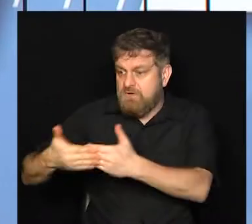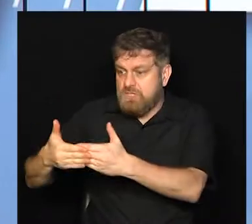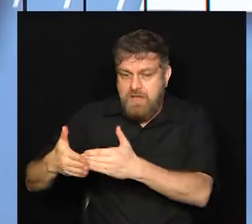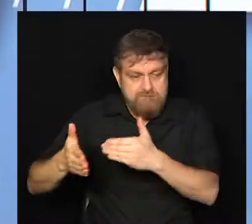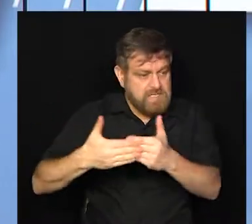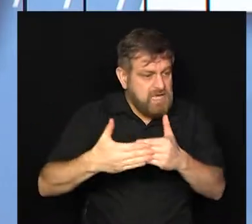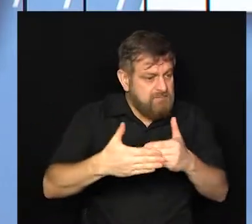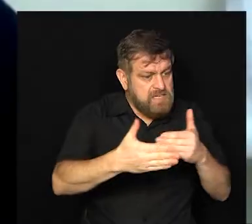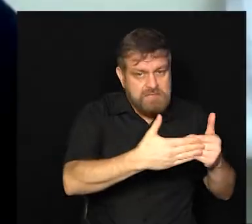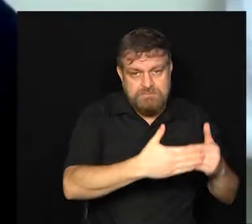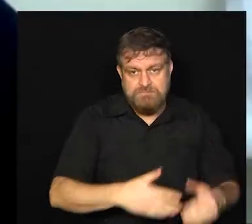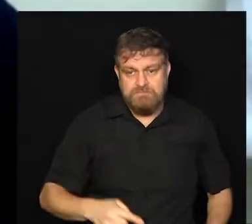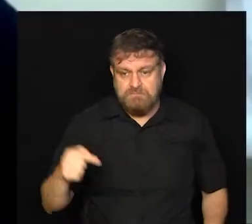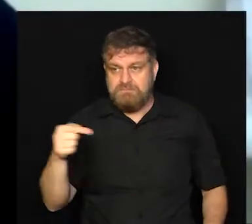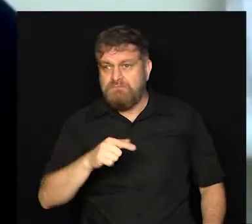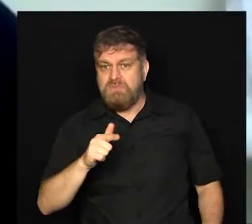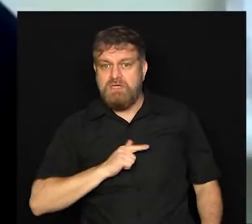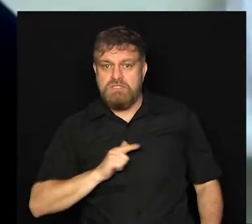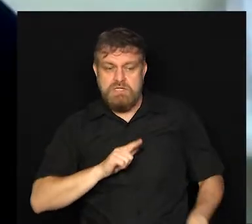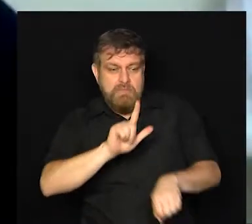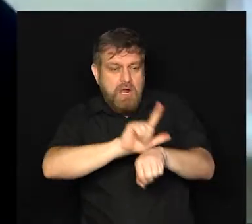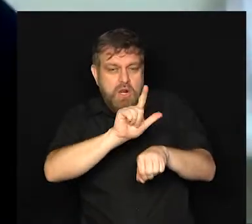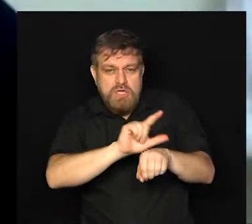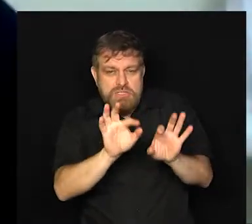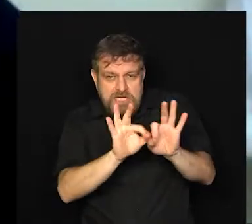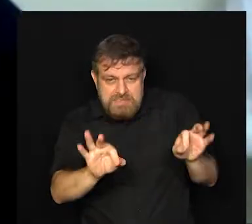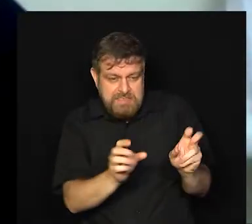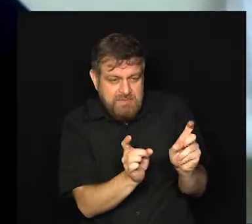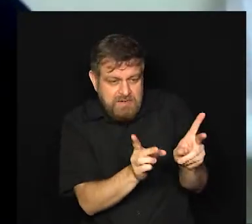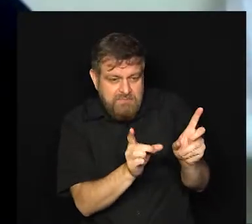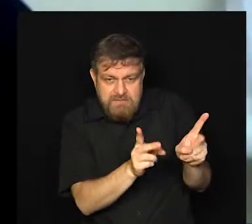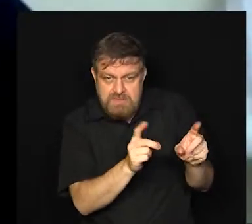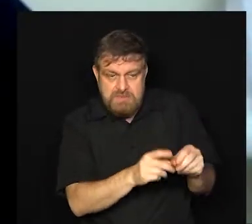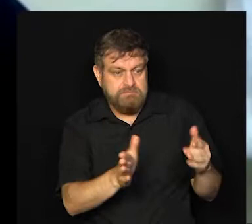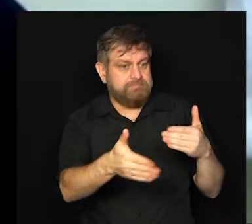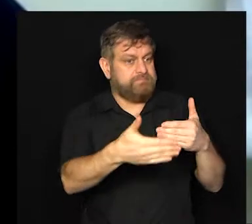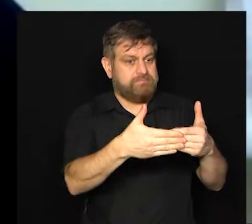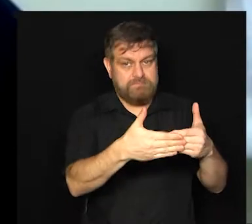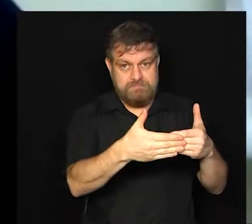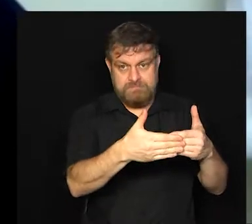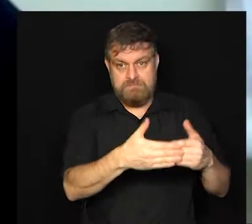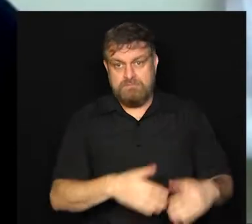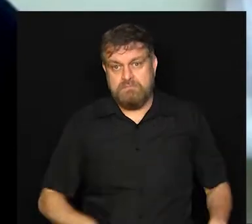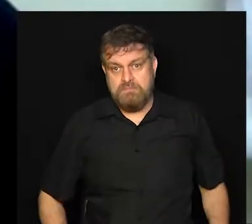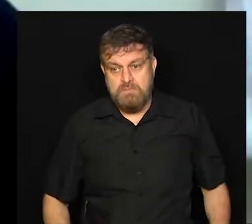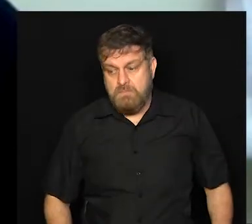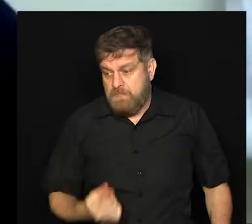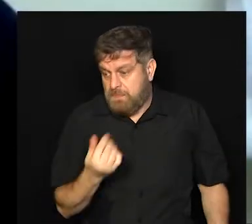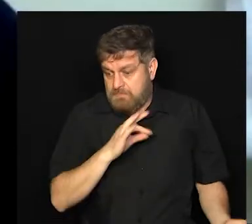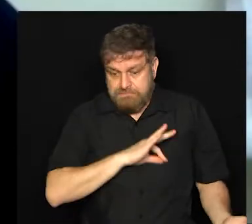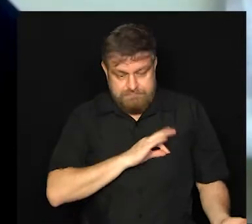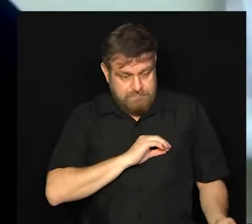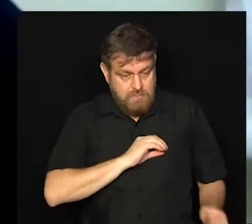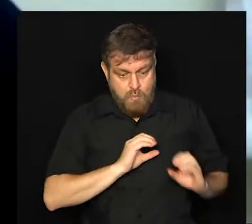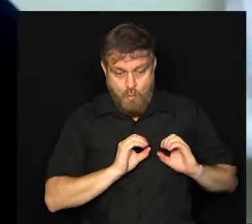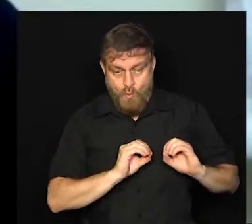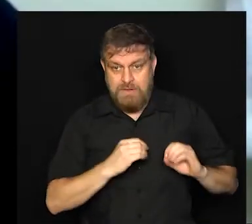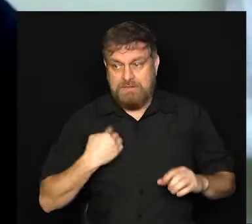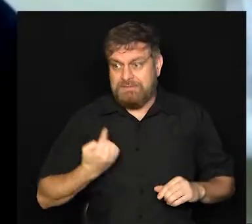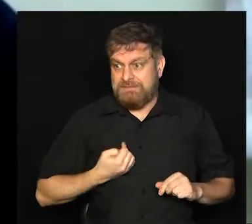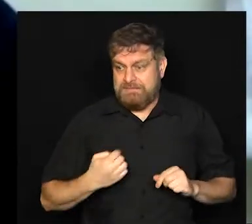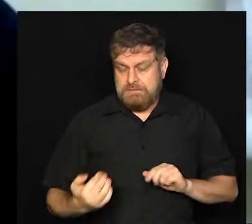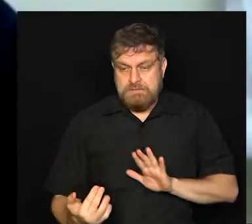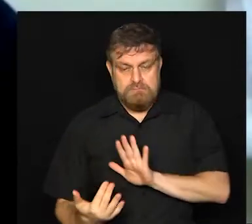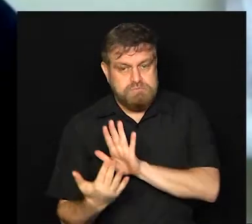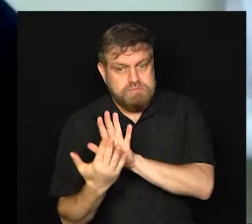tinha a quitandinha ali na frente da casa, e que muitas tiveram que fechar. Teve um impacto muito